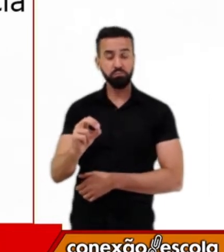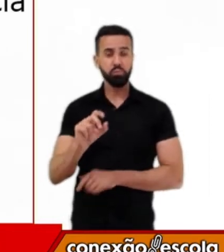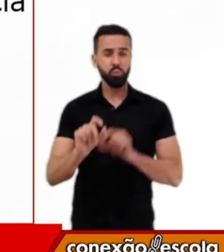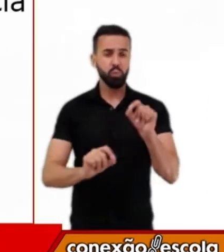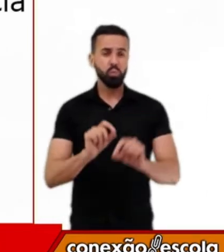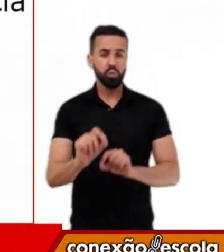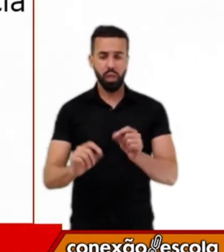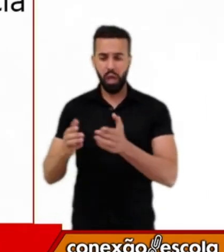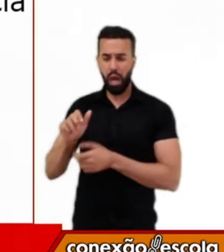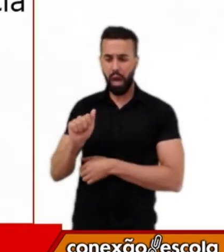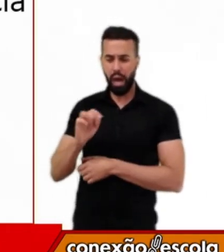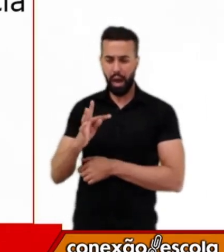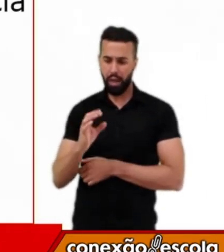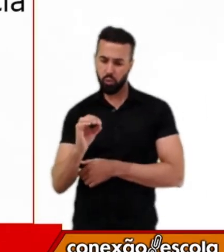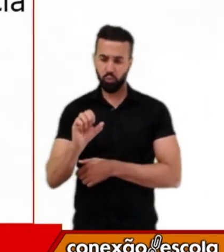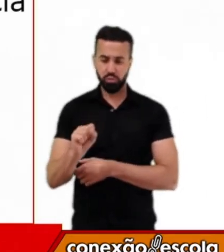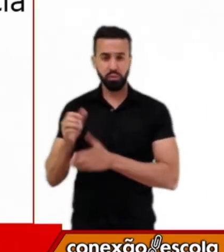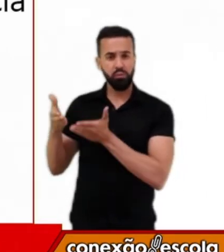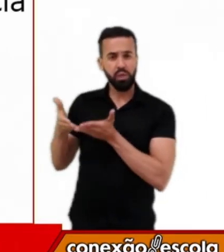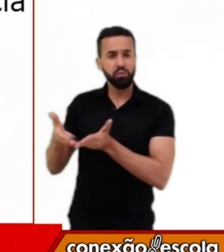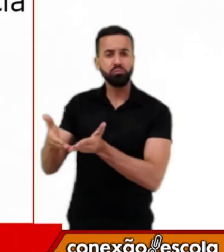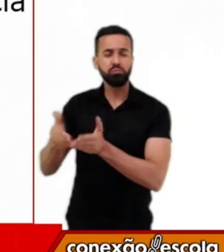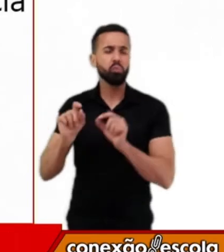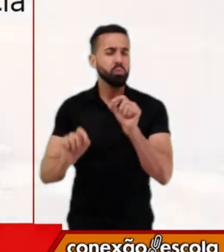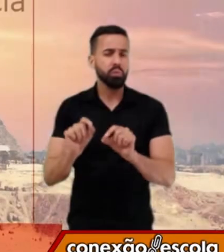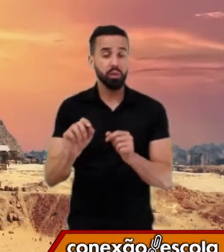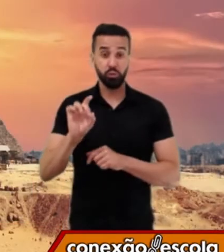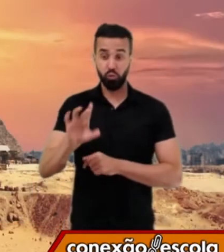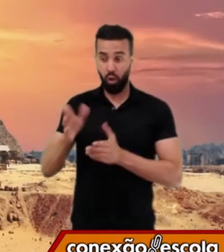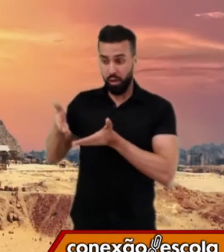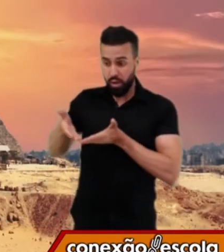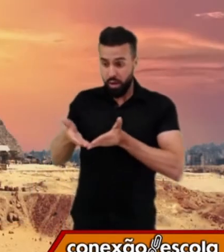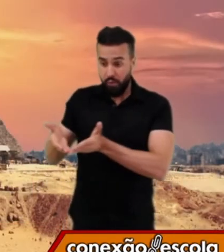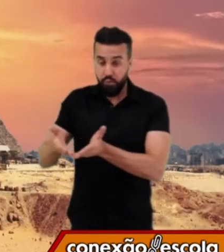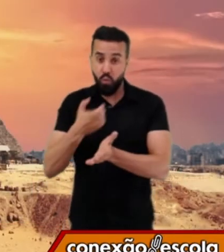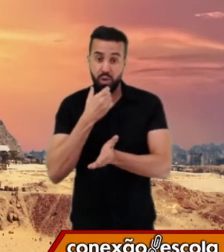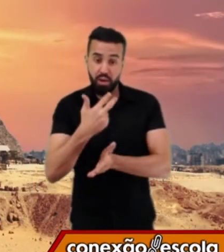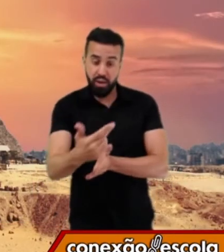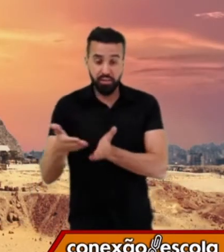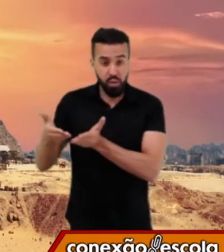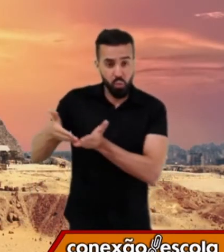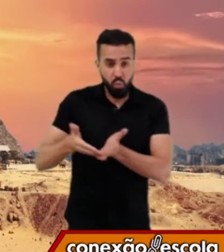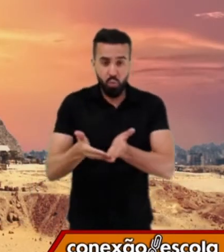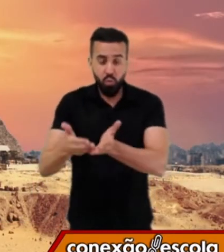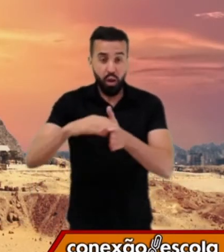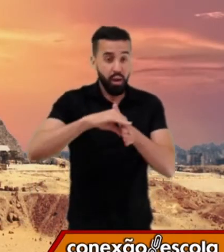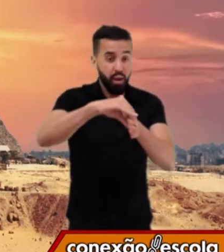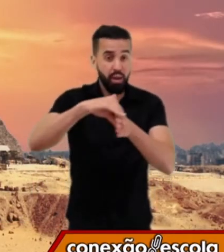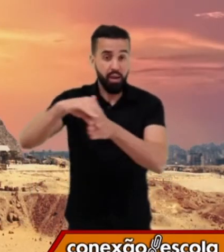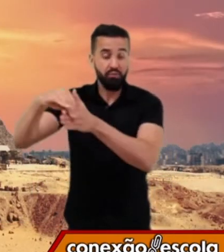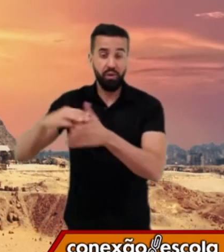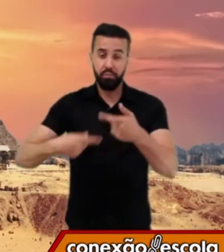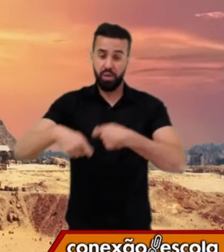esses atos de navegação? Somente navios ingleses poderiam levar mercadorias para fora da Inglaterra,